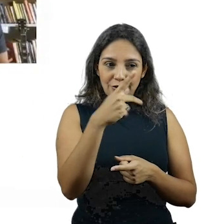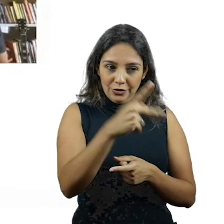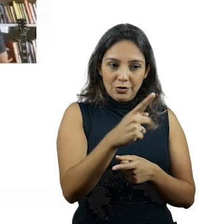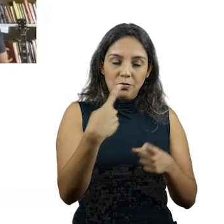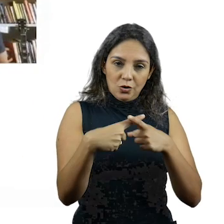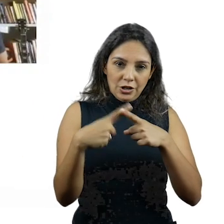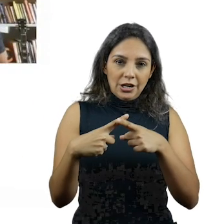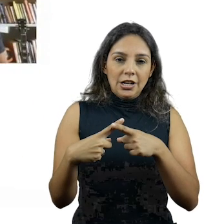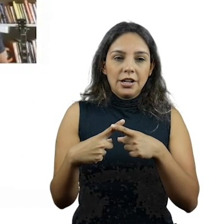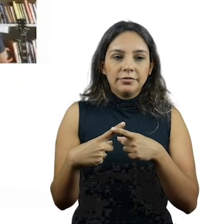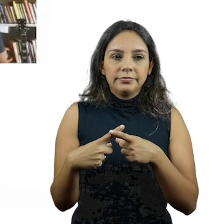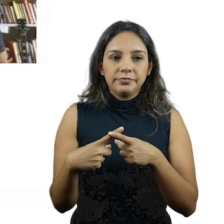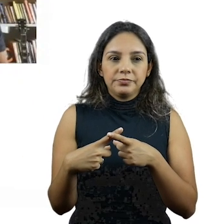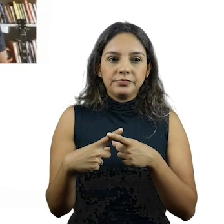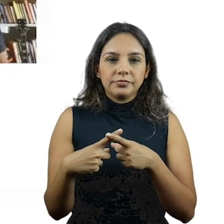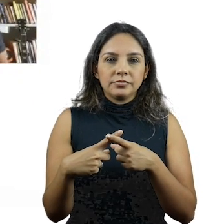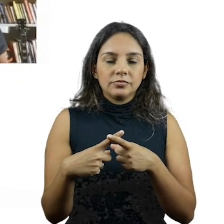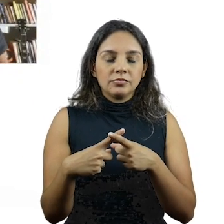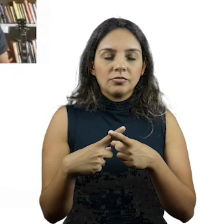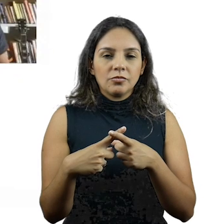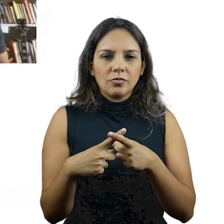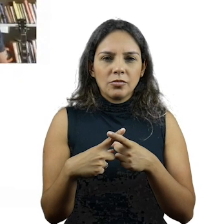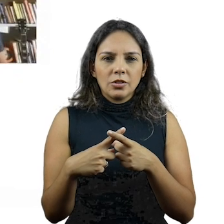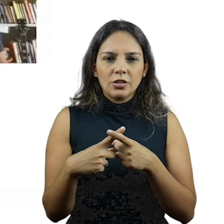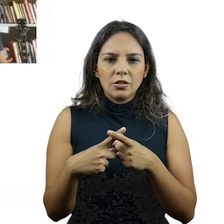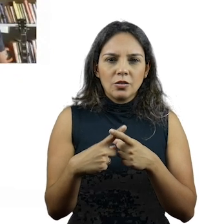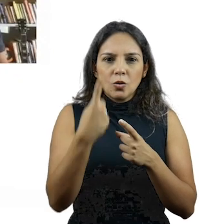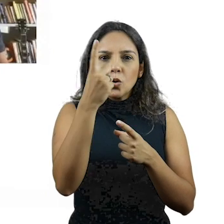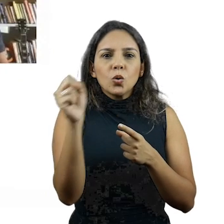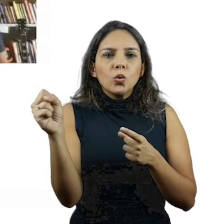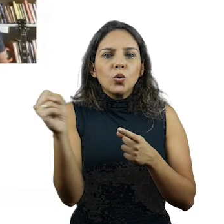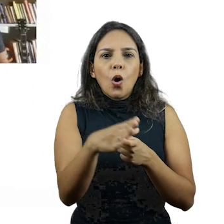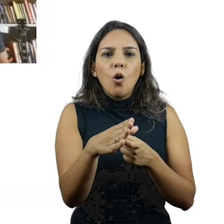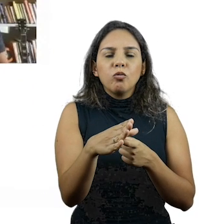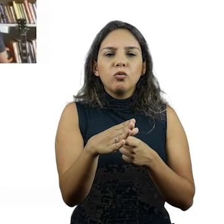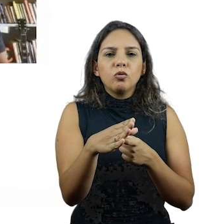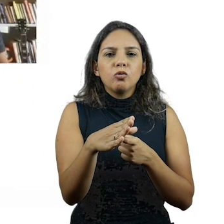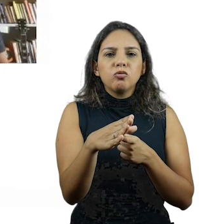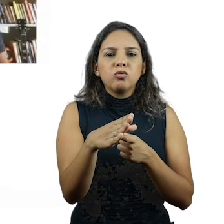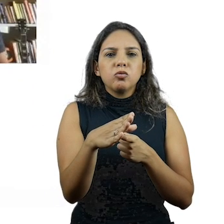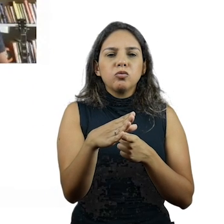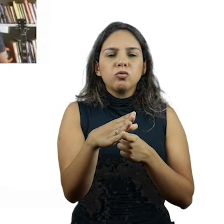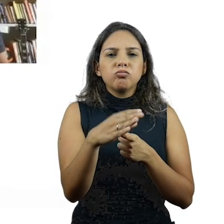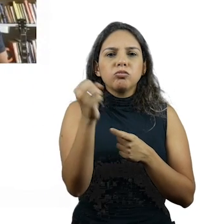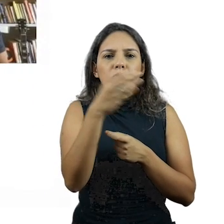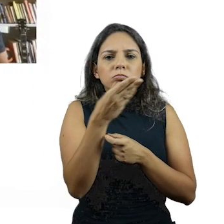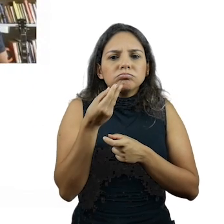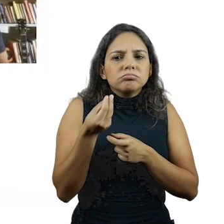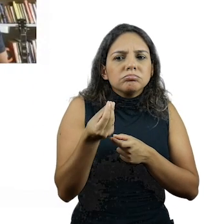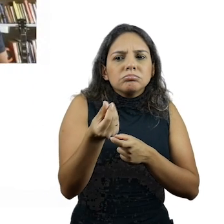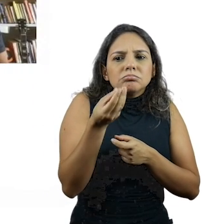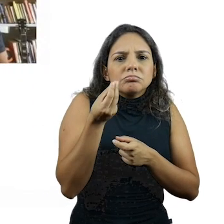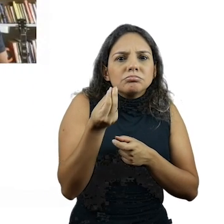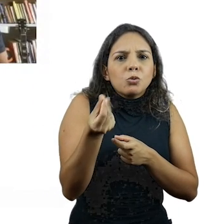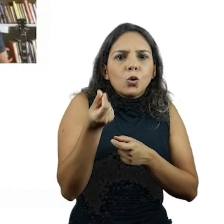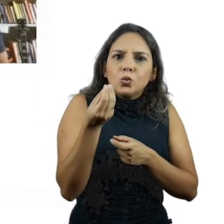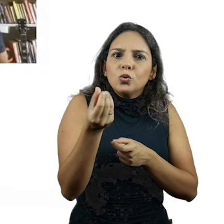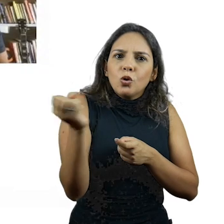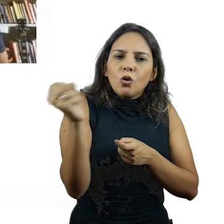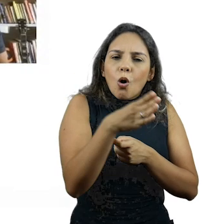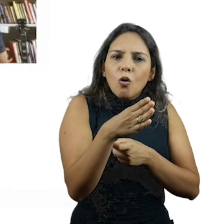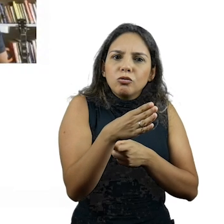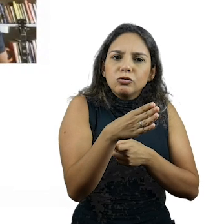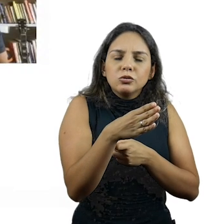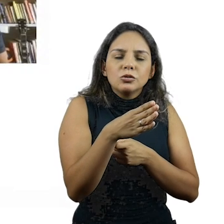Rodrigo, porque abre quase que uma possibilidade de um novo produto, assim, né, que a tecnologia permite.